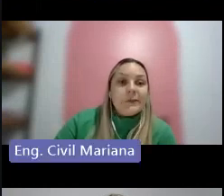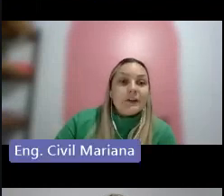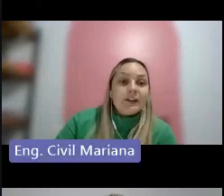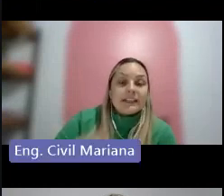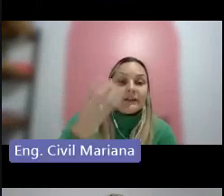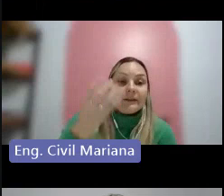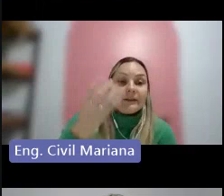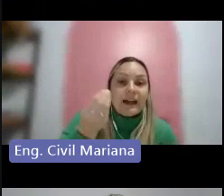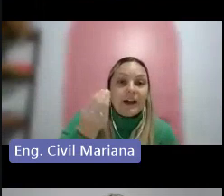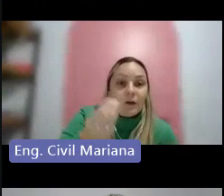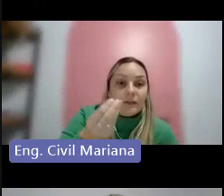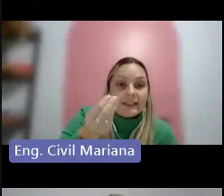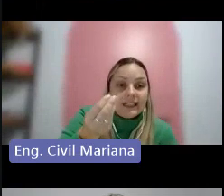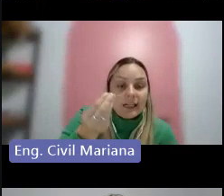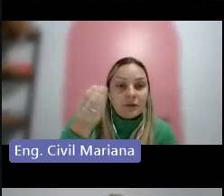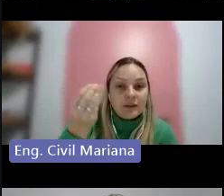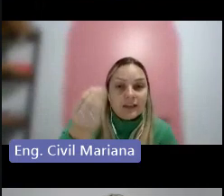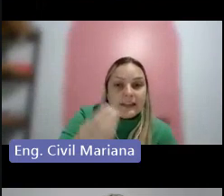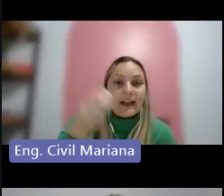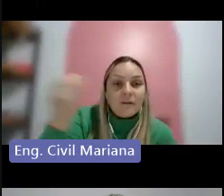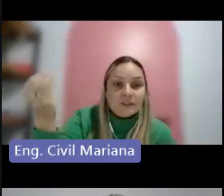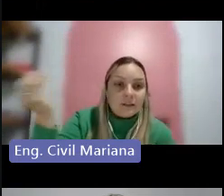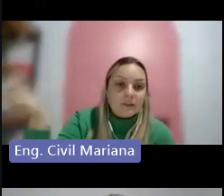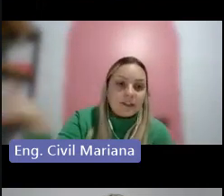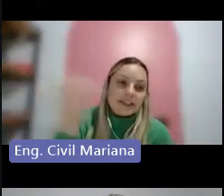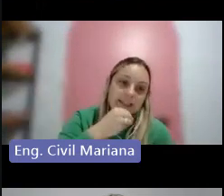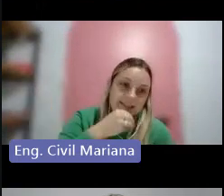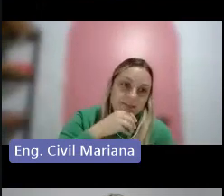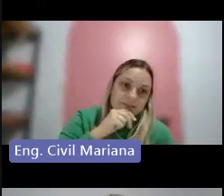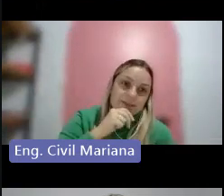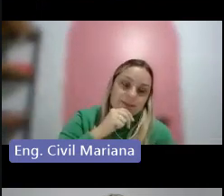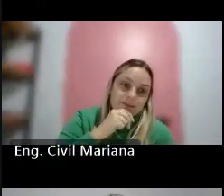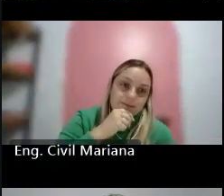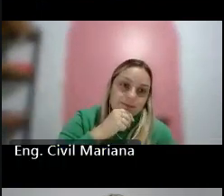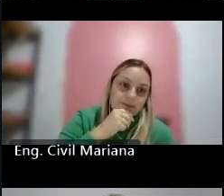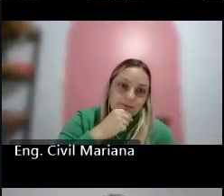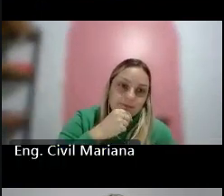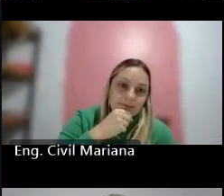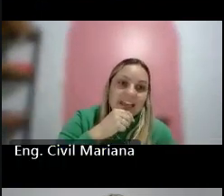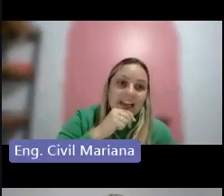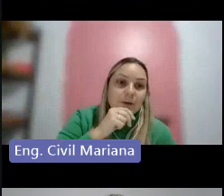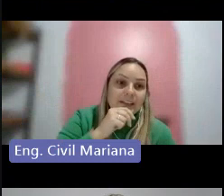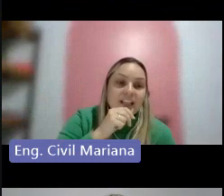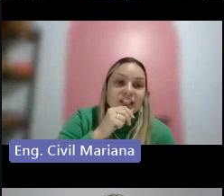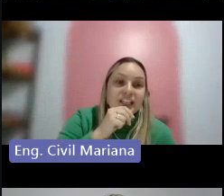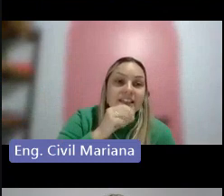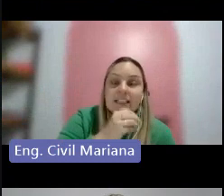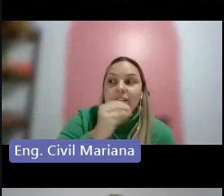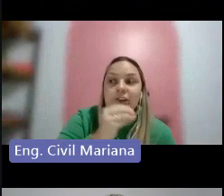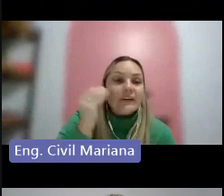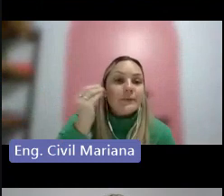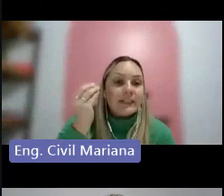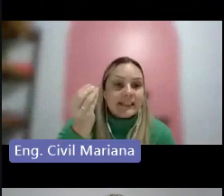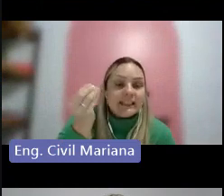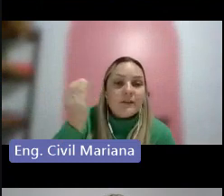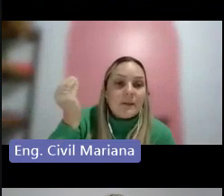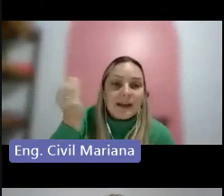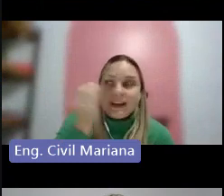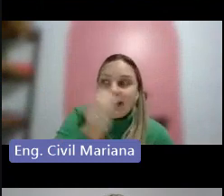Sim, a carbonatação é o que está acontecendo e está causando a eflorescência. Eu até tinha